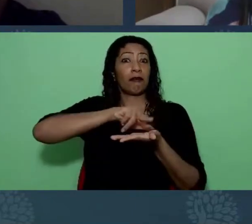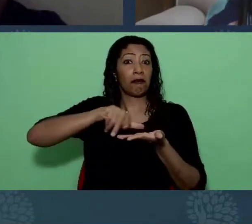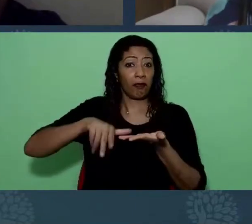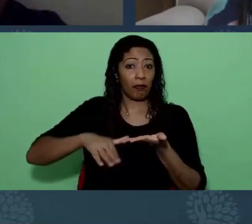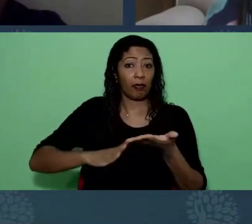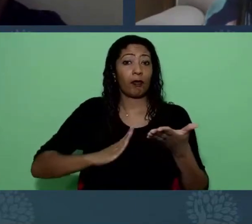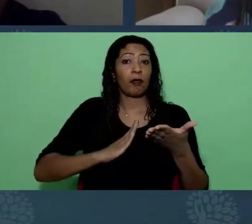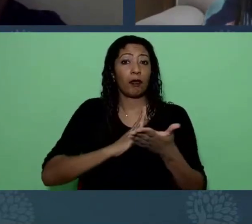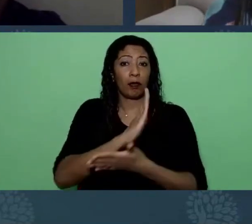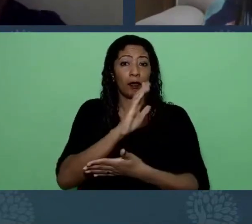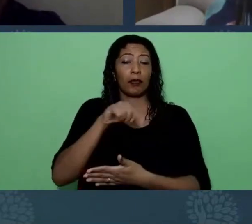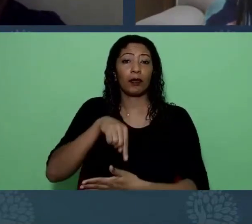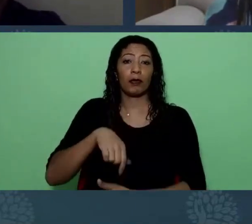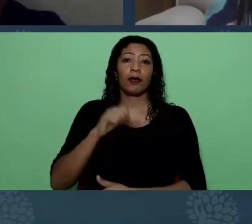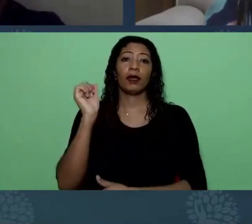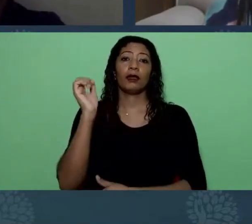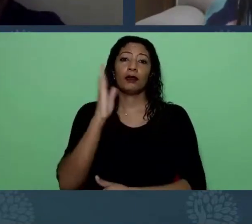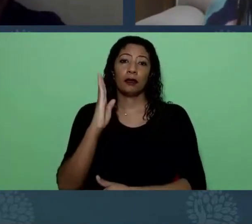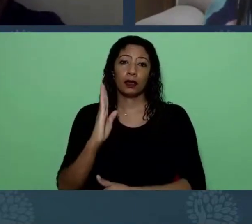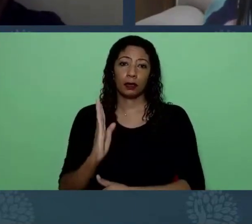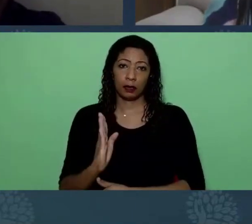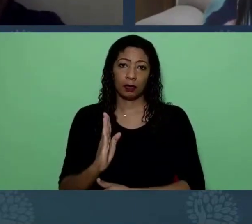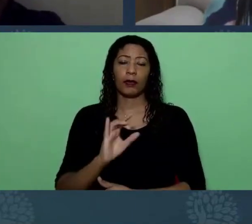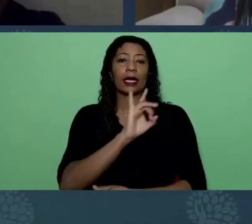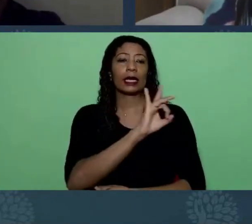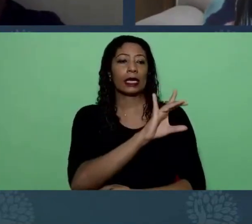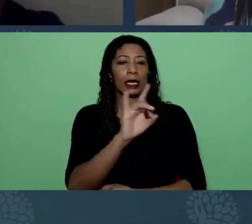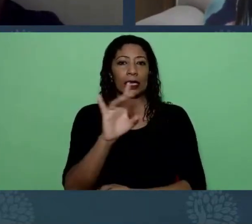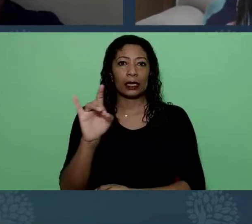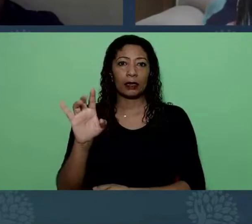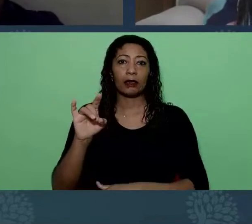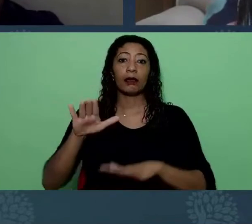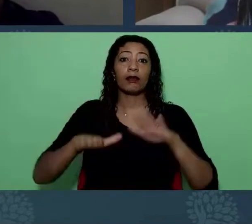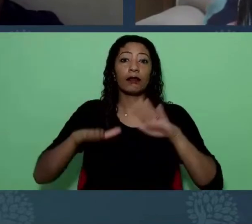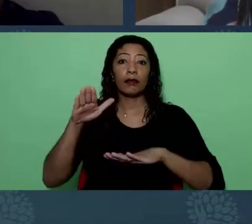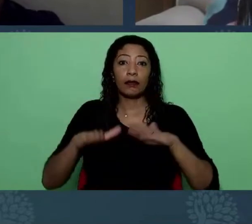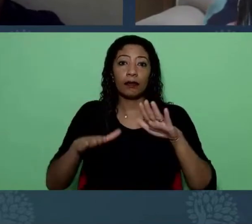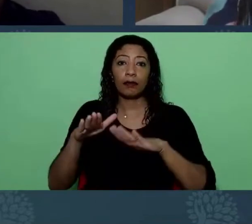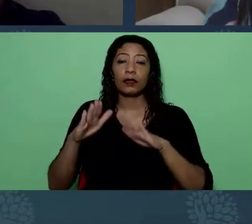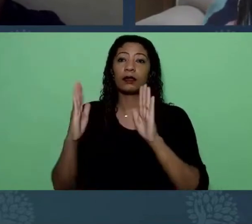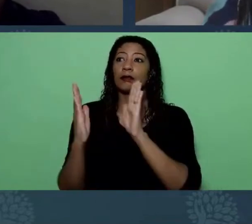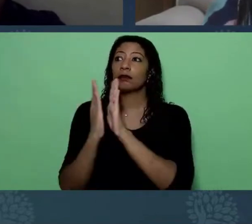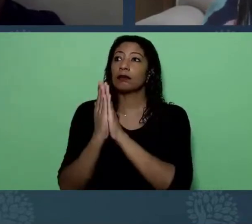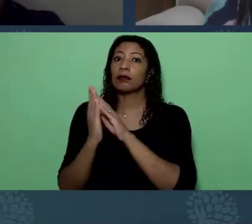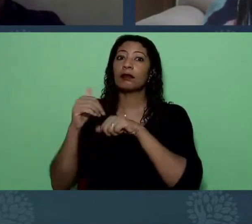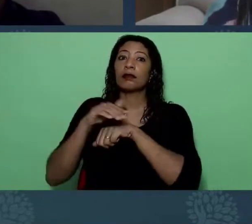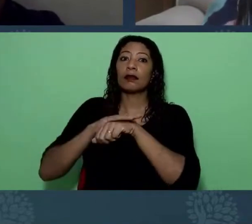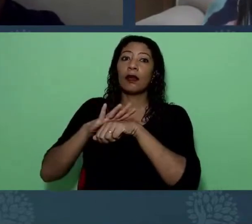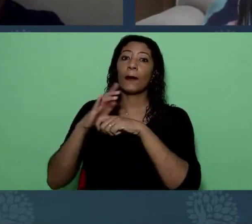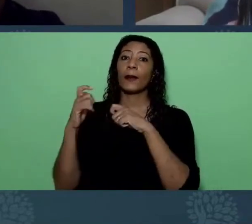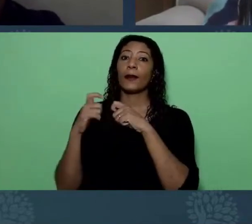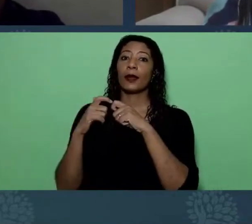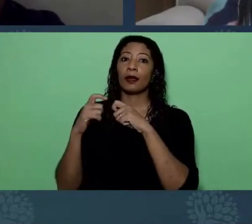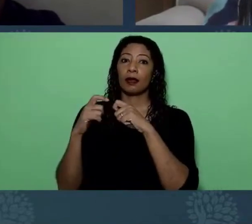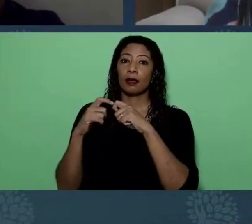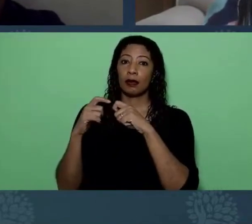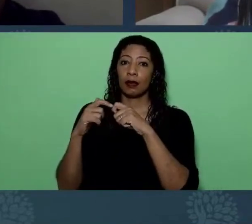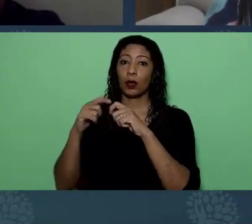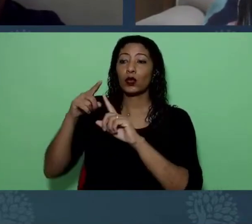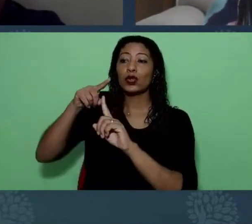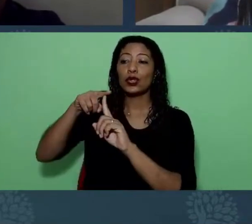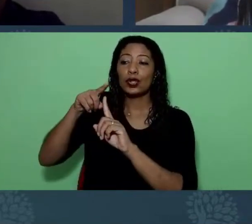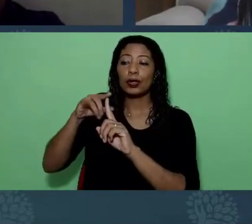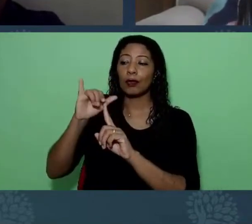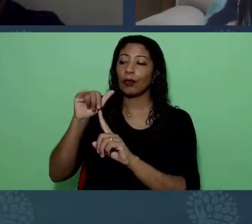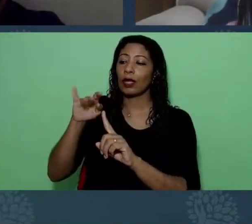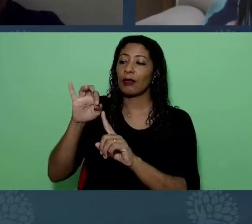tá? E cada um deles depende, como eu falei, dessa medicina personalizada, do tipo de inflamação